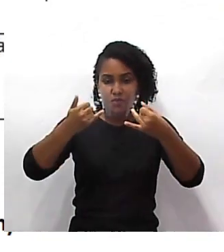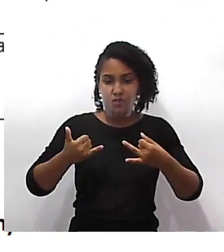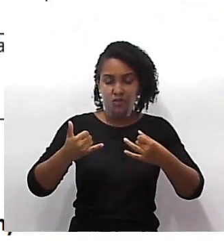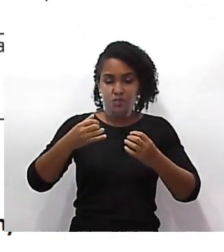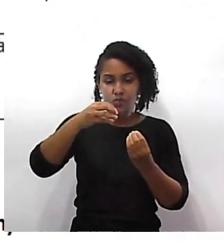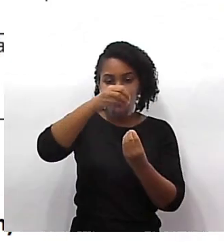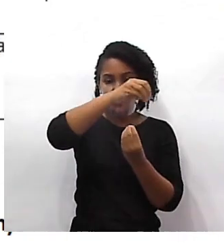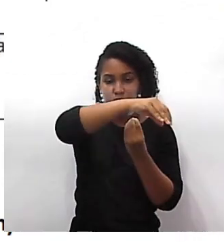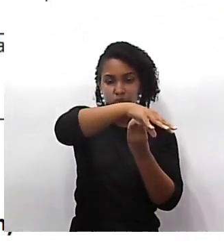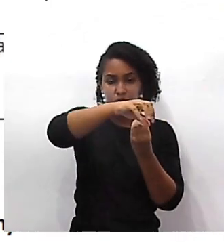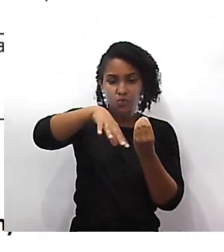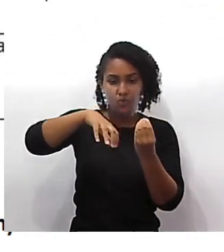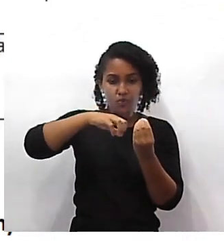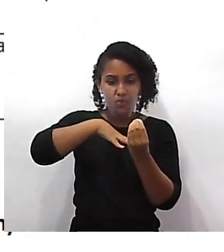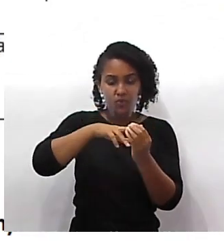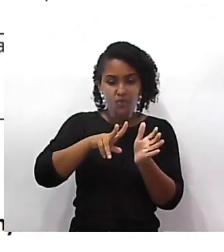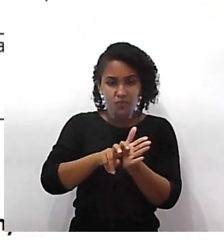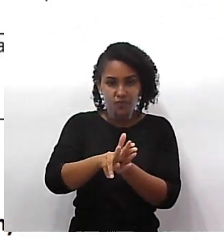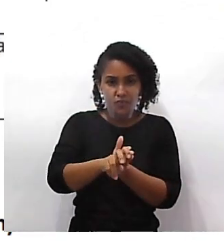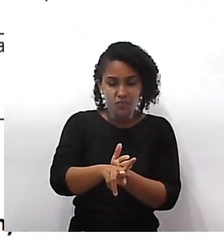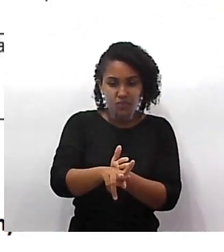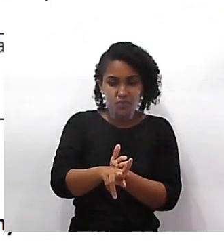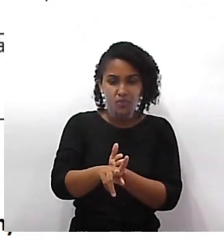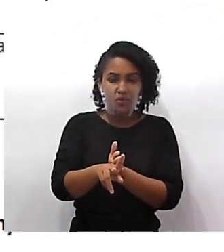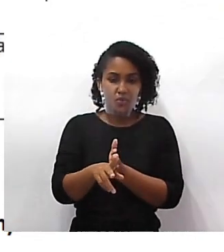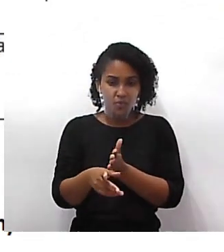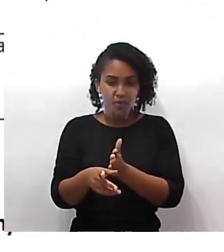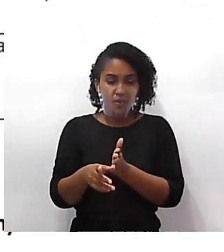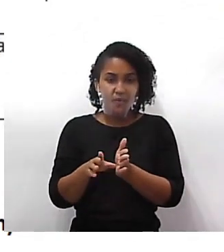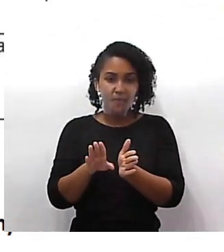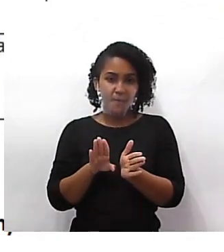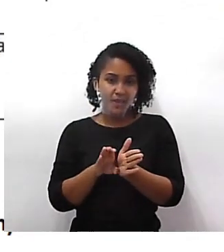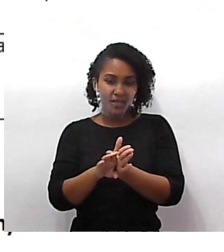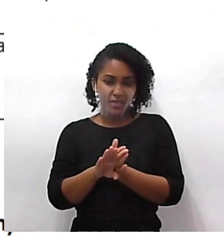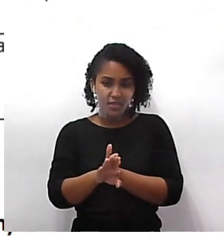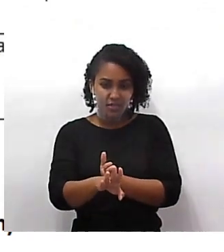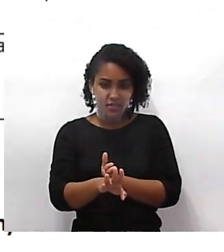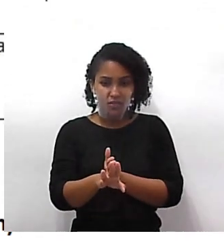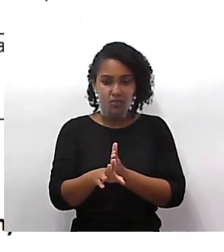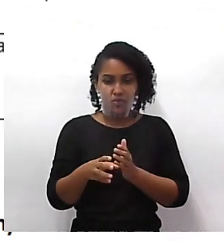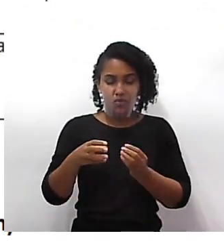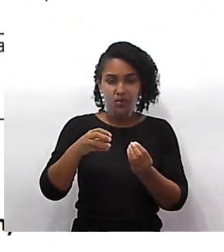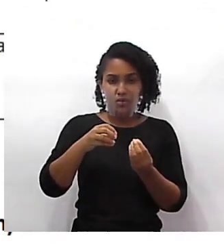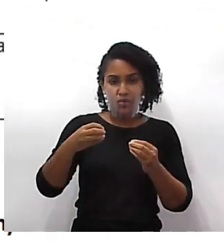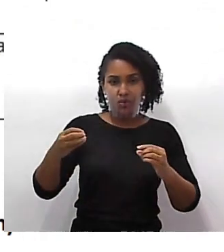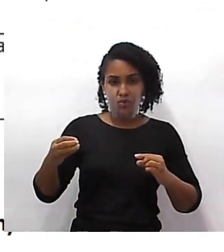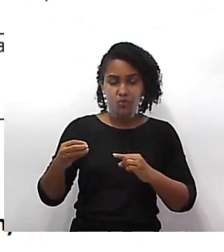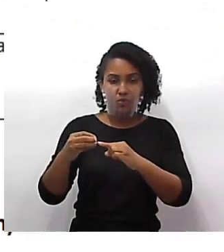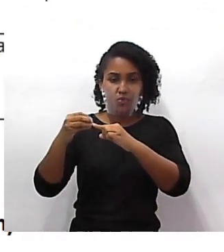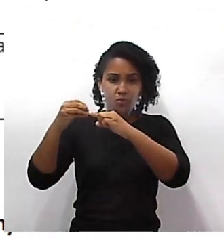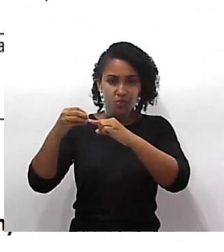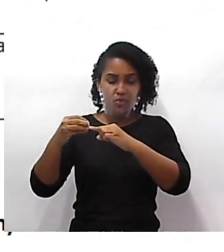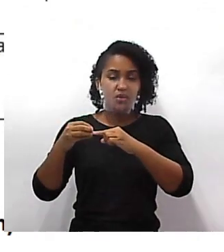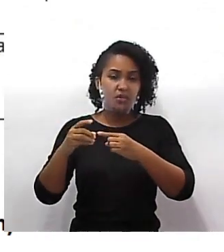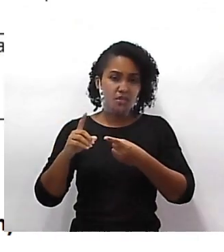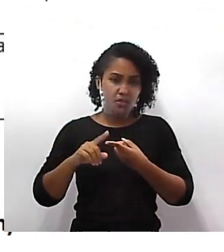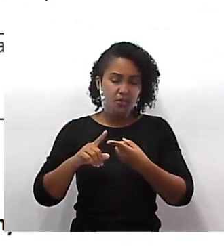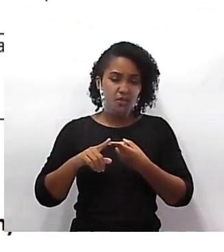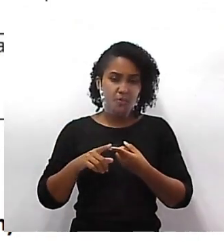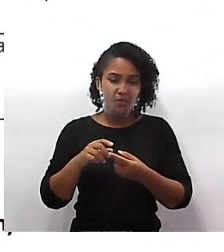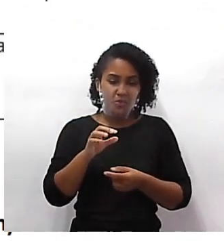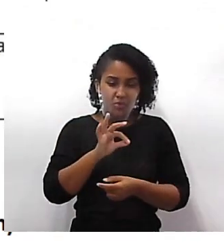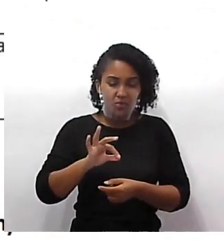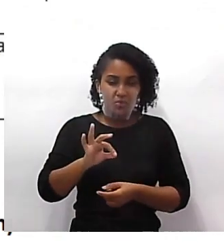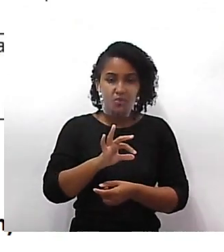fungos, vírus, parasitas, bactérias, protozoários e insetos. No